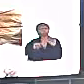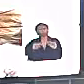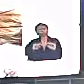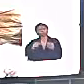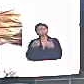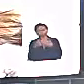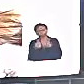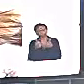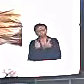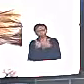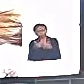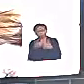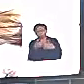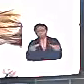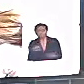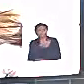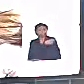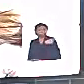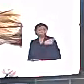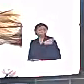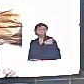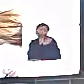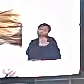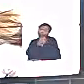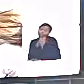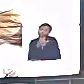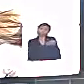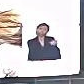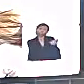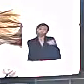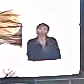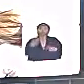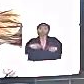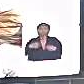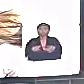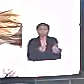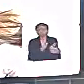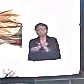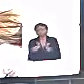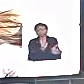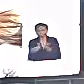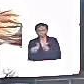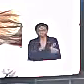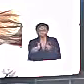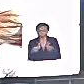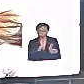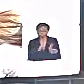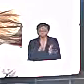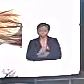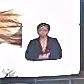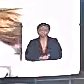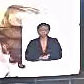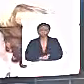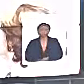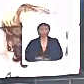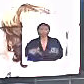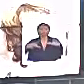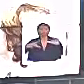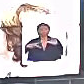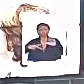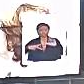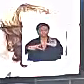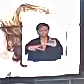aluno ou ex-aluno que precisa dessa acessibilidade o passe livre que falaram